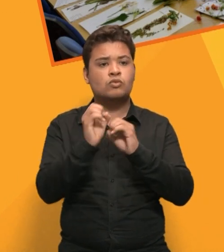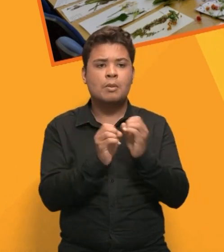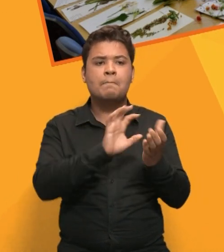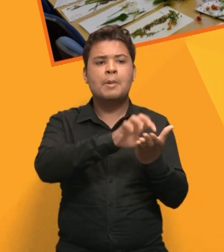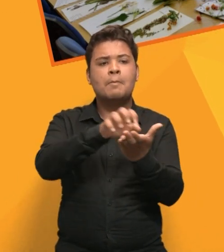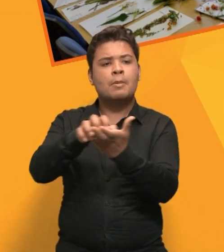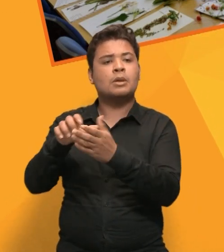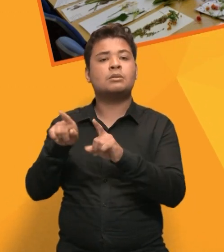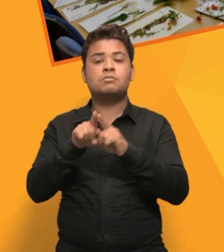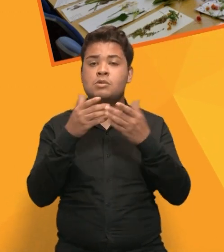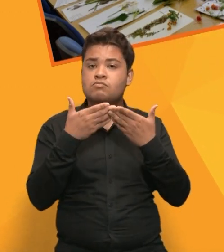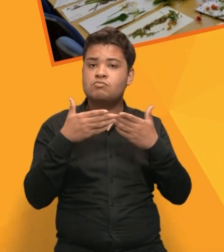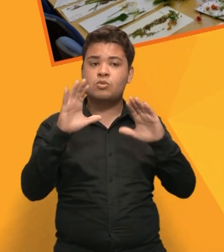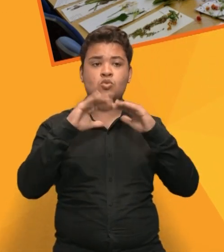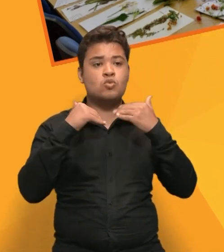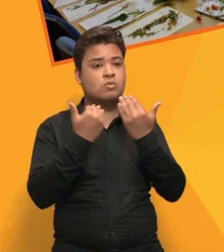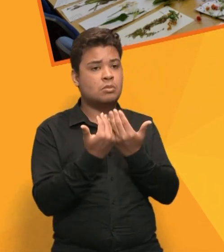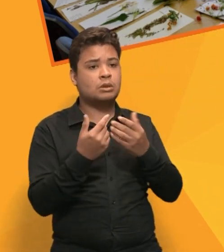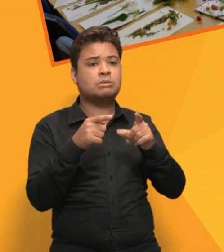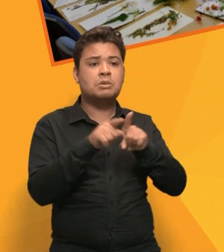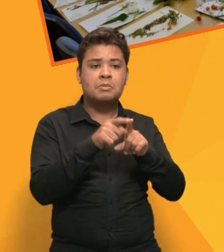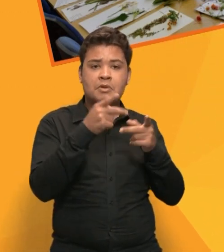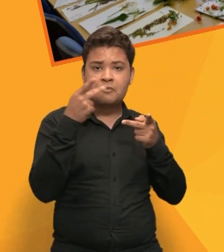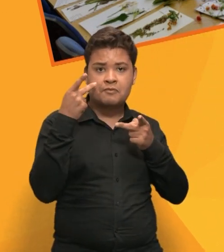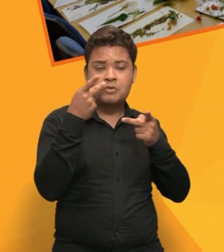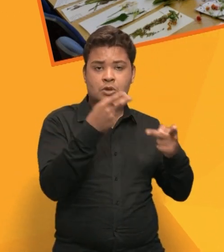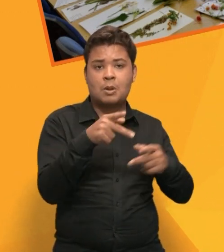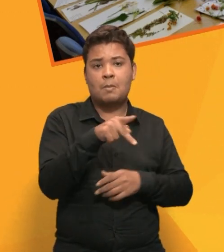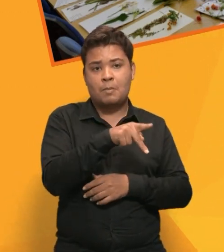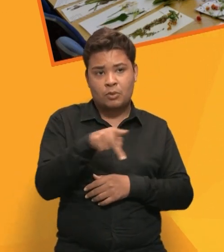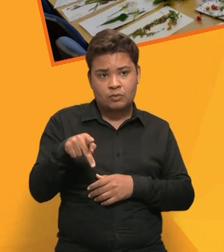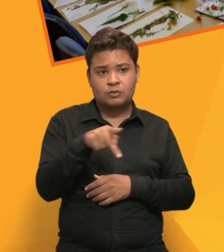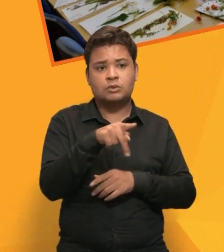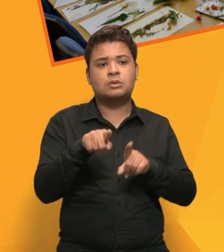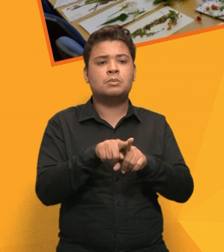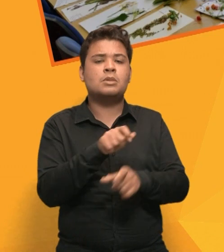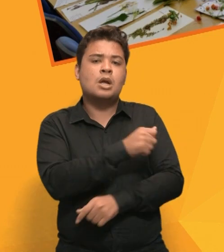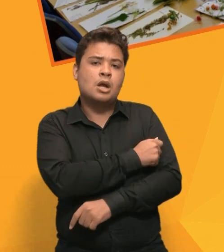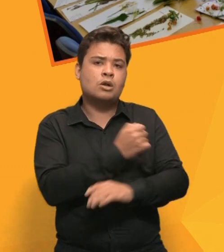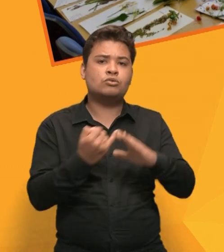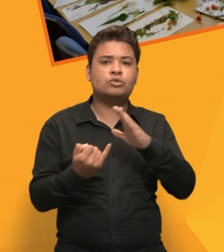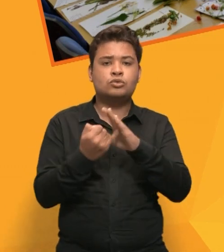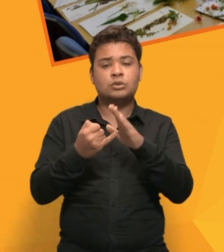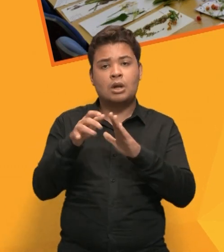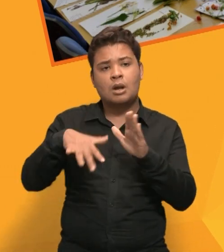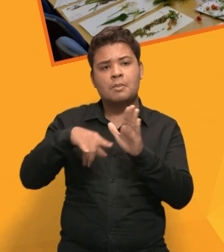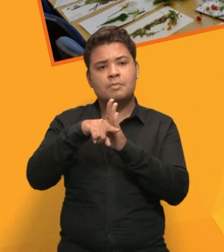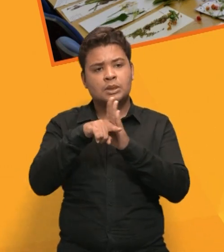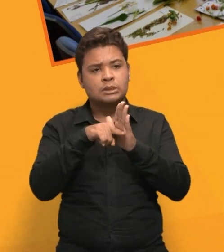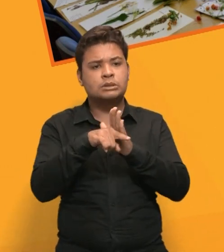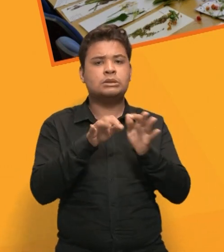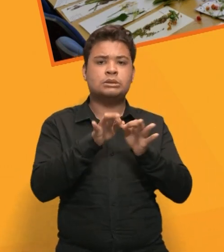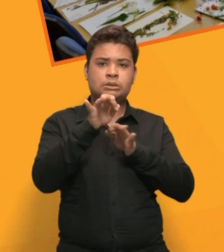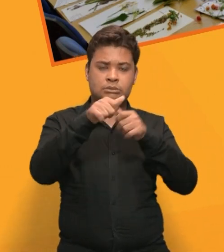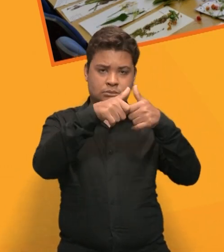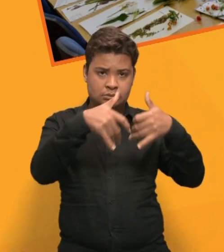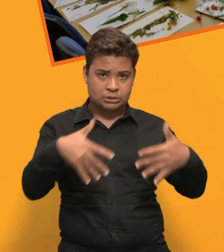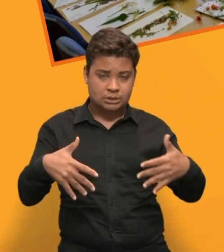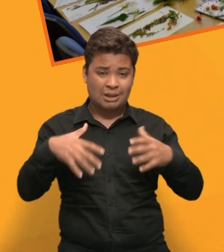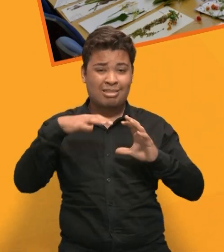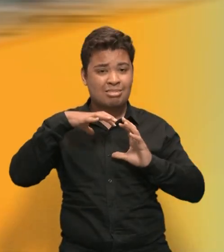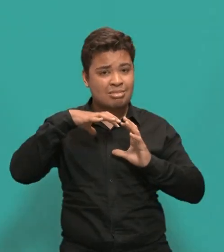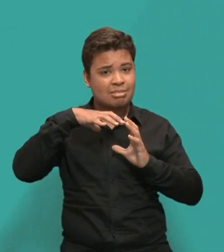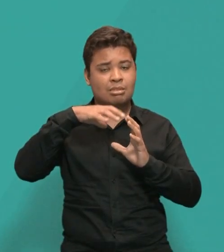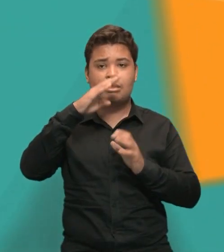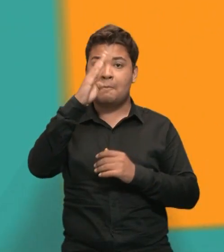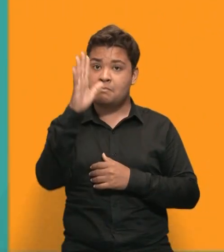além de receber visitantes como professores e alunos de instituições de pesquisa e extensão em âmbito nacional e